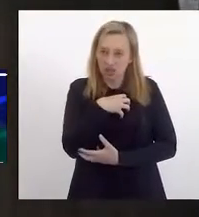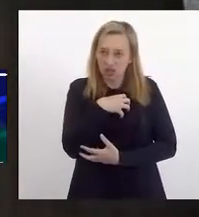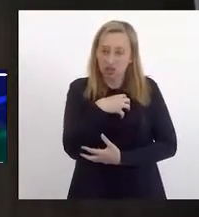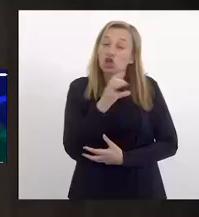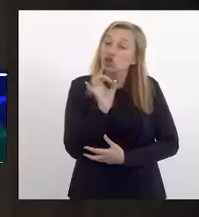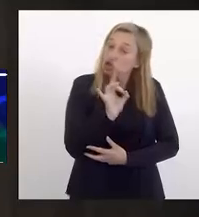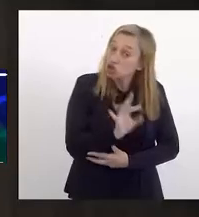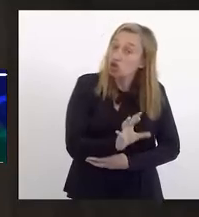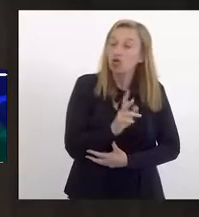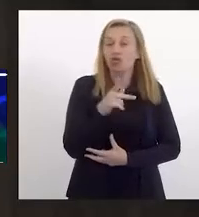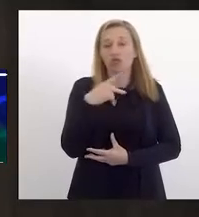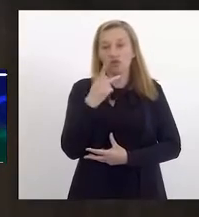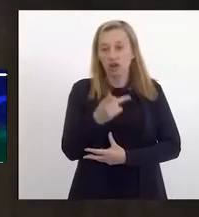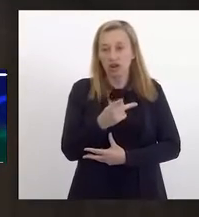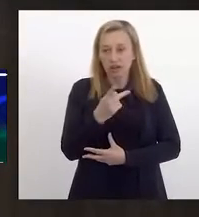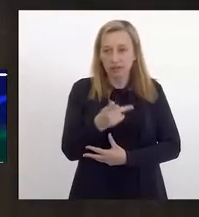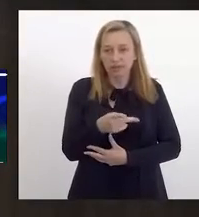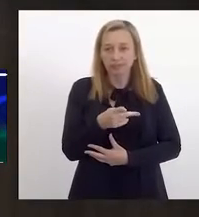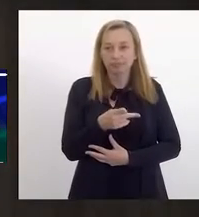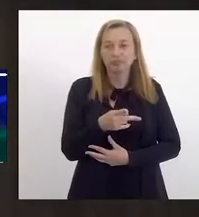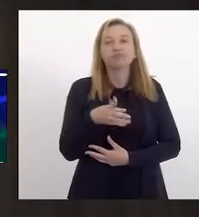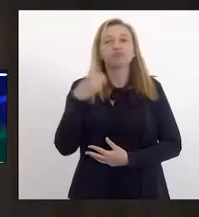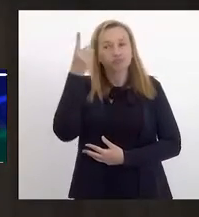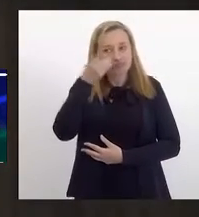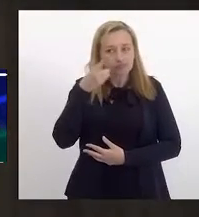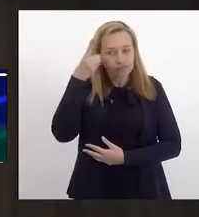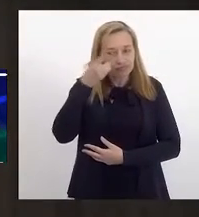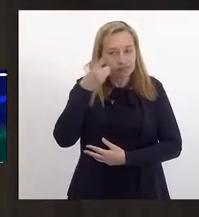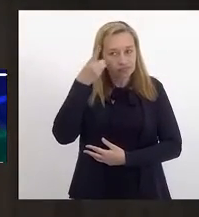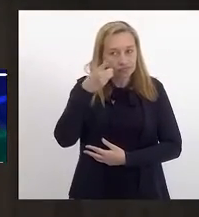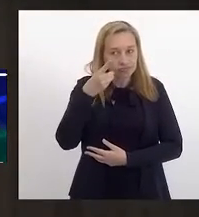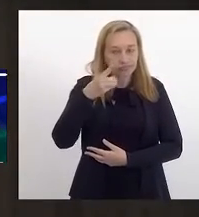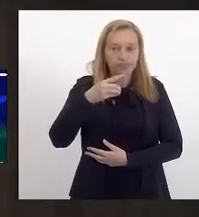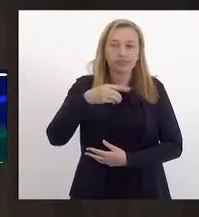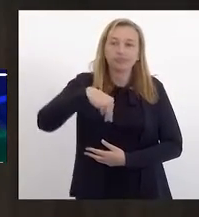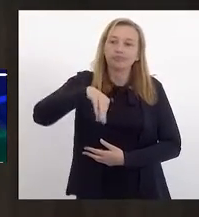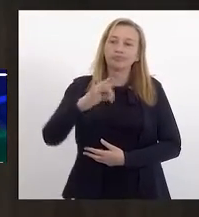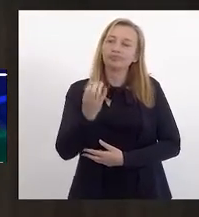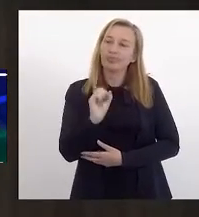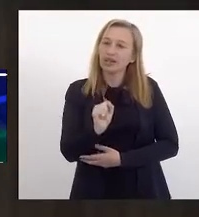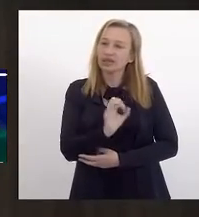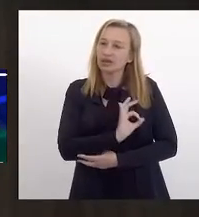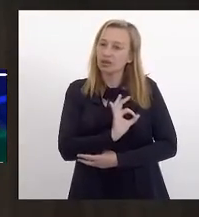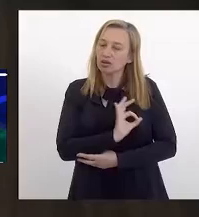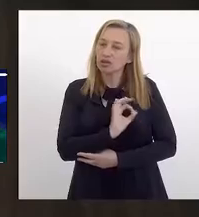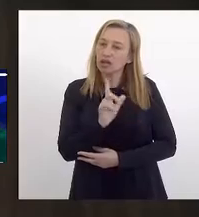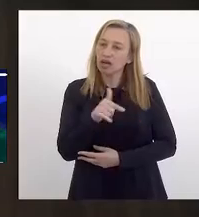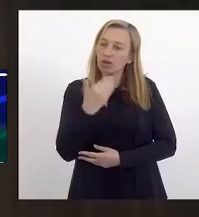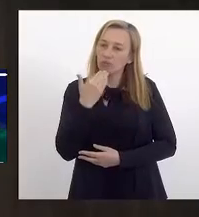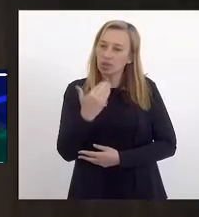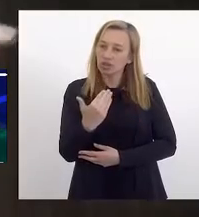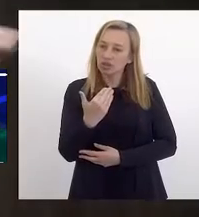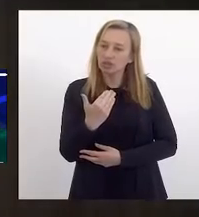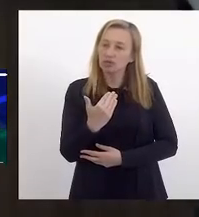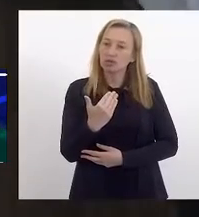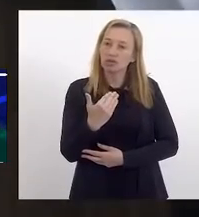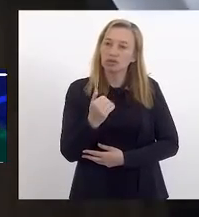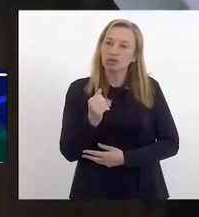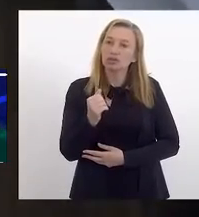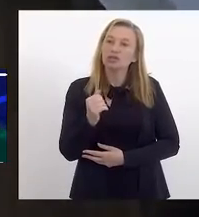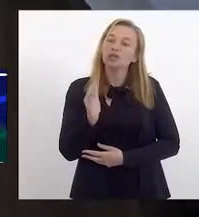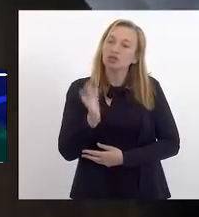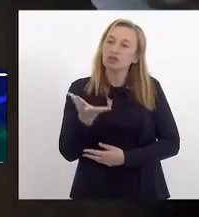só ressaltar para a deputada Marta Rocha que essa é uma demanda que a